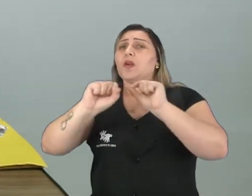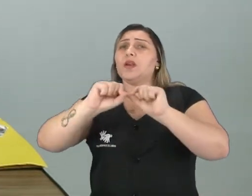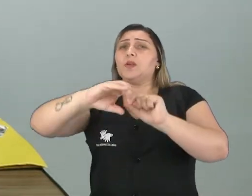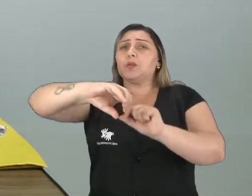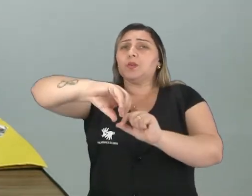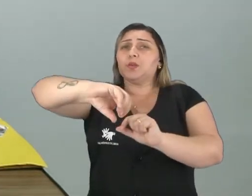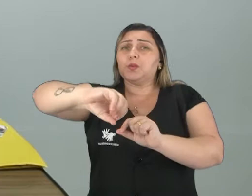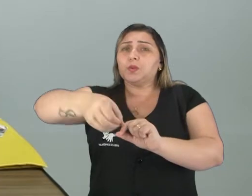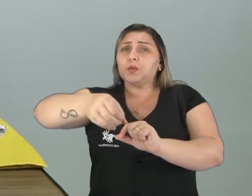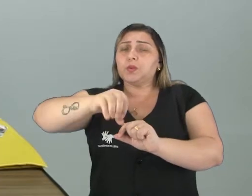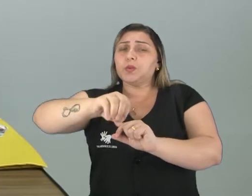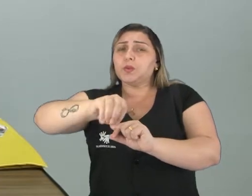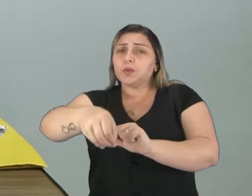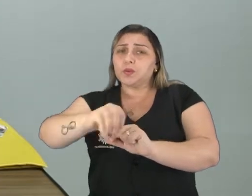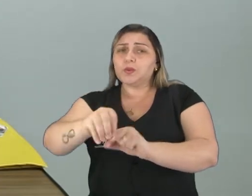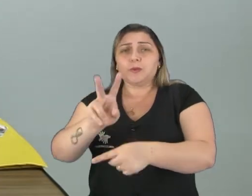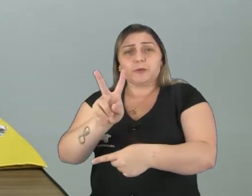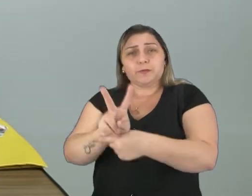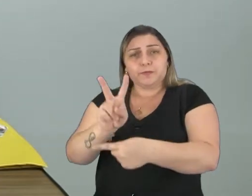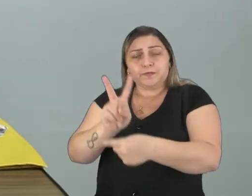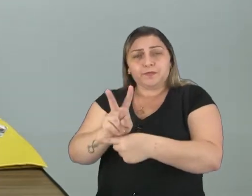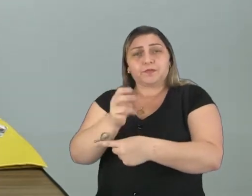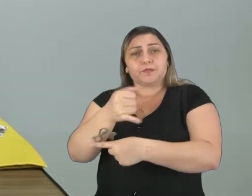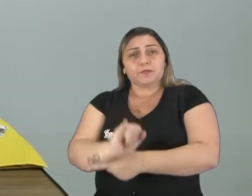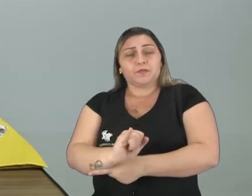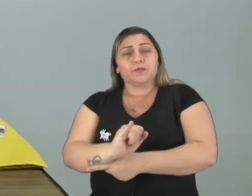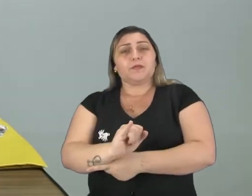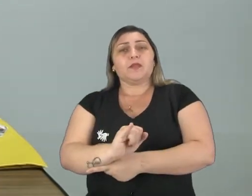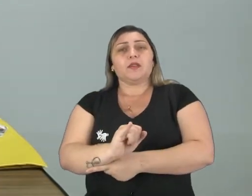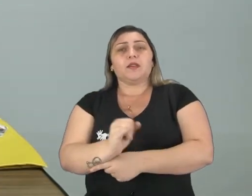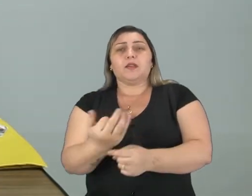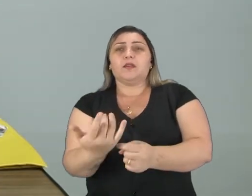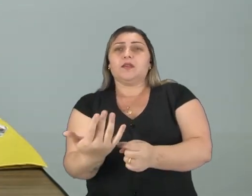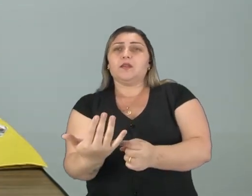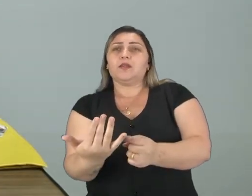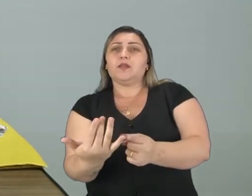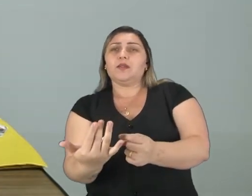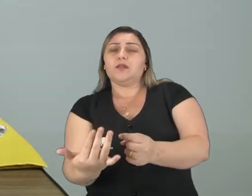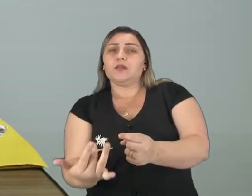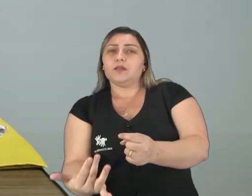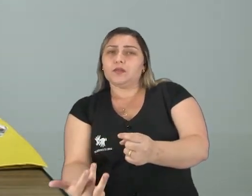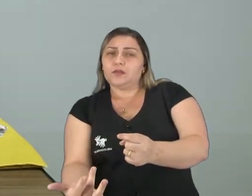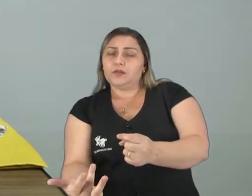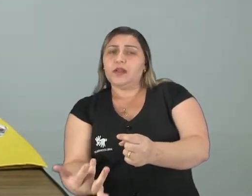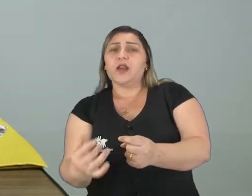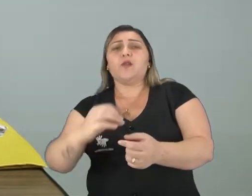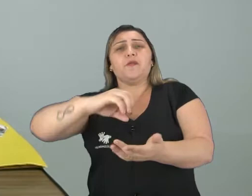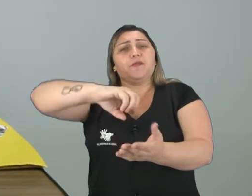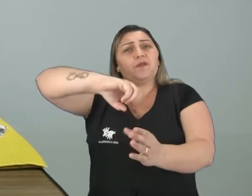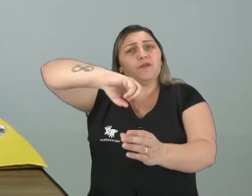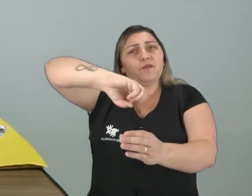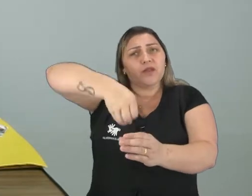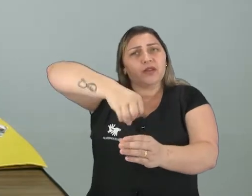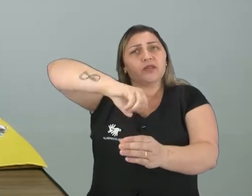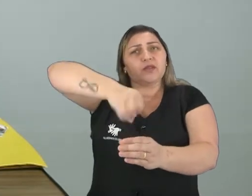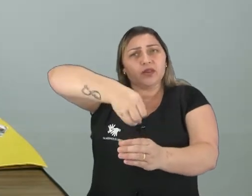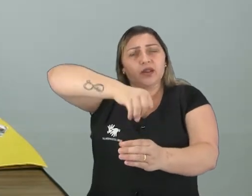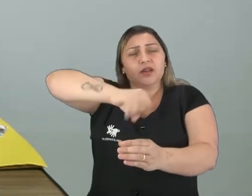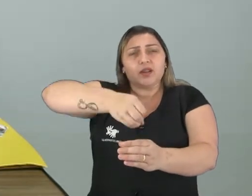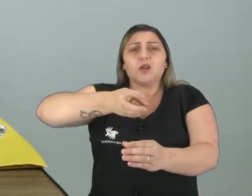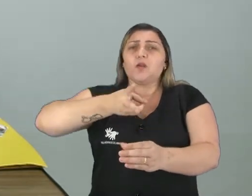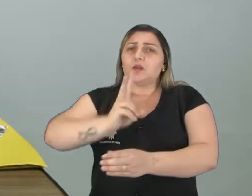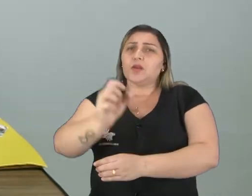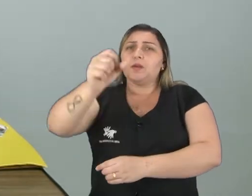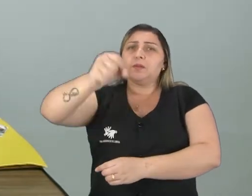Nós temos que ir lá fechar. E se for um vazamento? Se mesmo assim eu fechar a torneira e